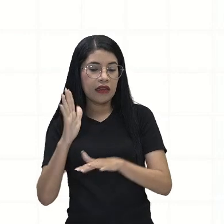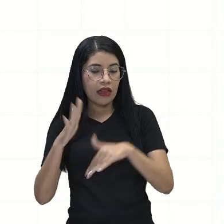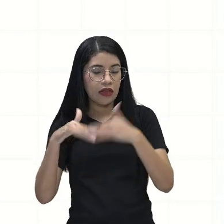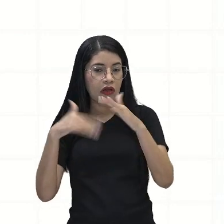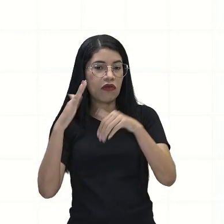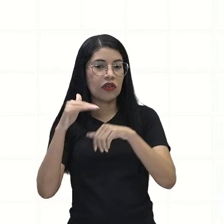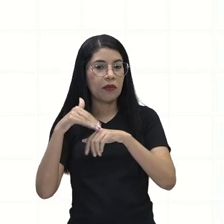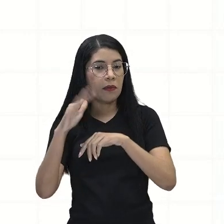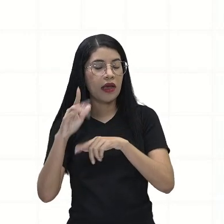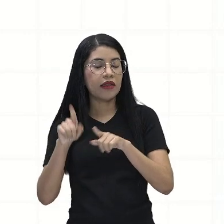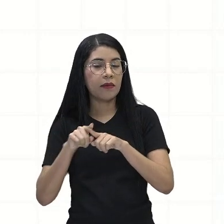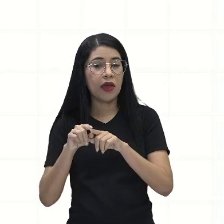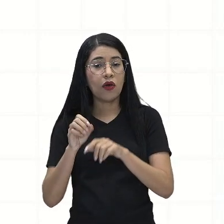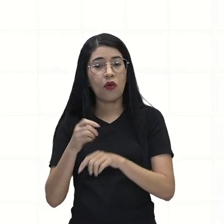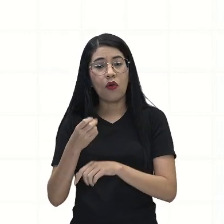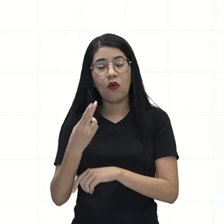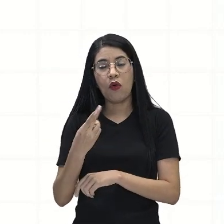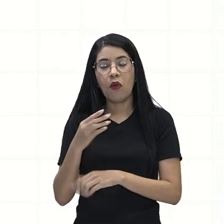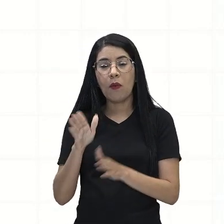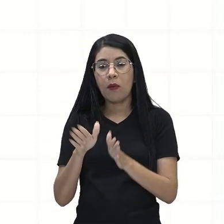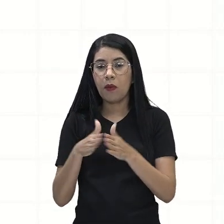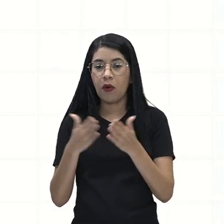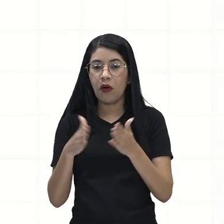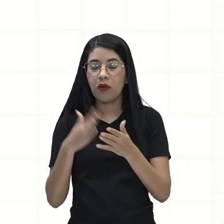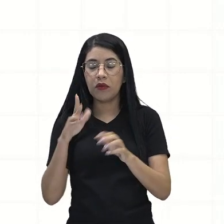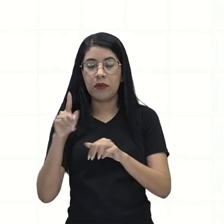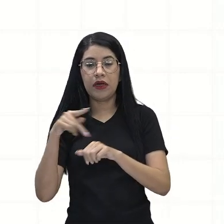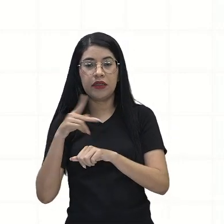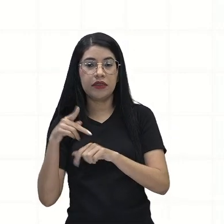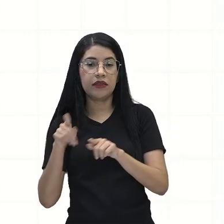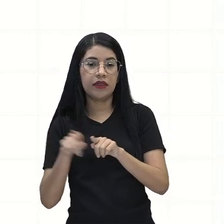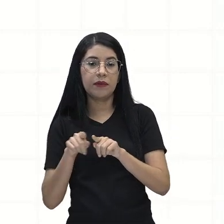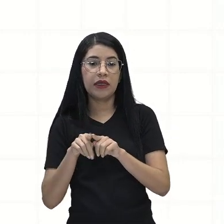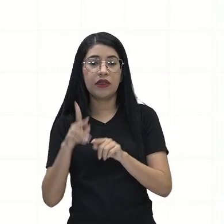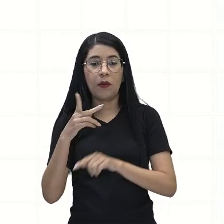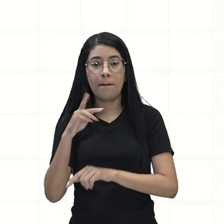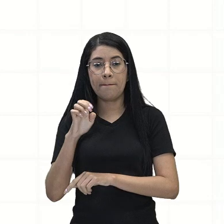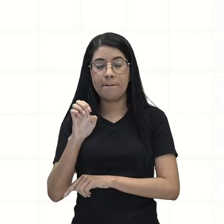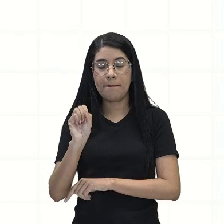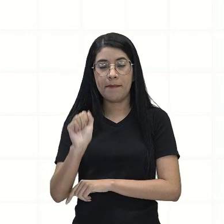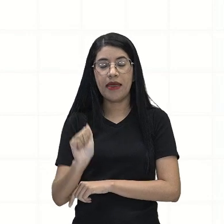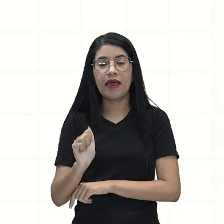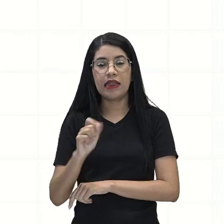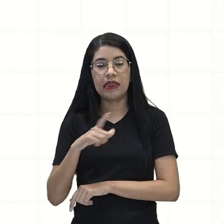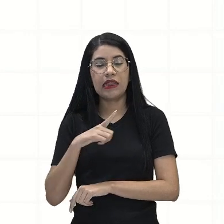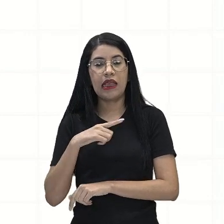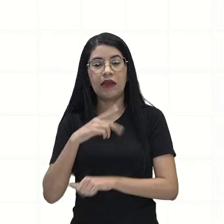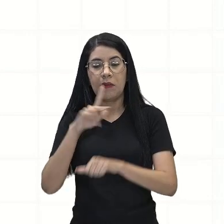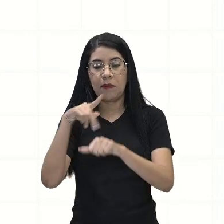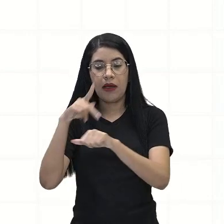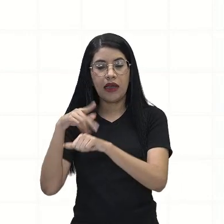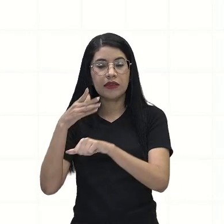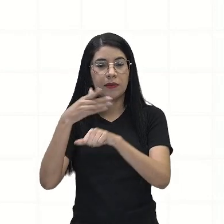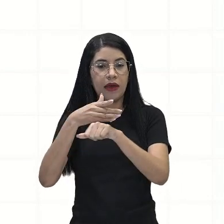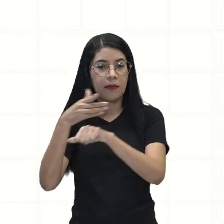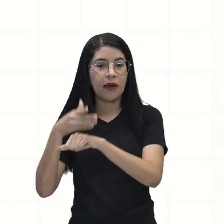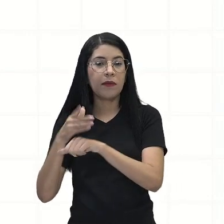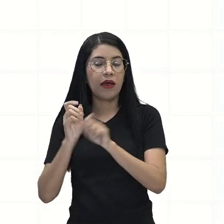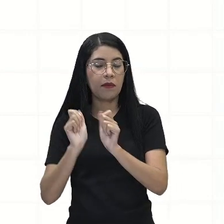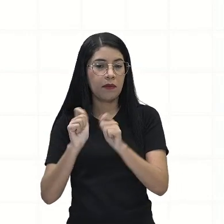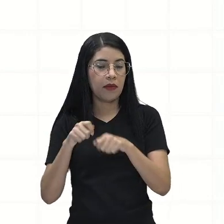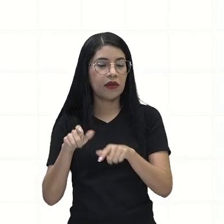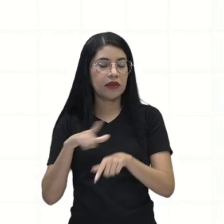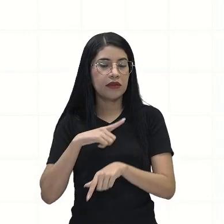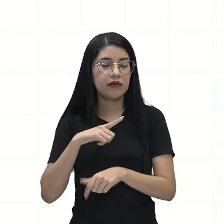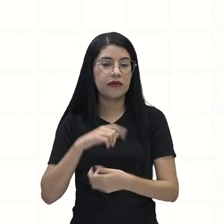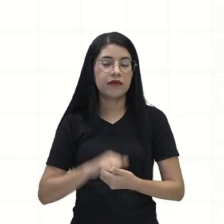ou em desenvolvimento, um país pobre, essa PEA ela vai estar presente em todas as nações, tá bom? Então, as pessoas